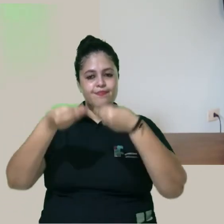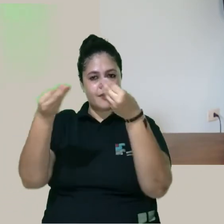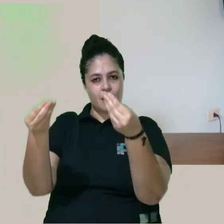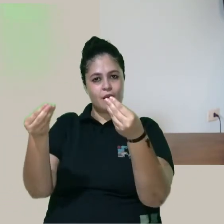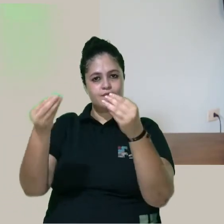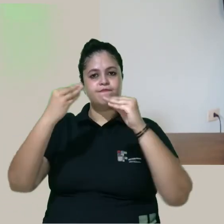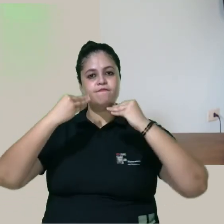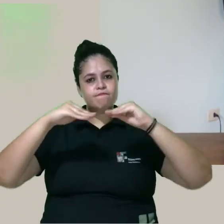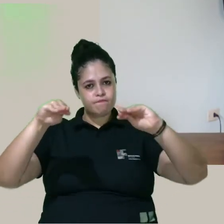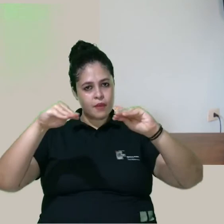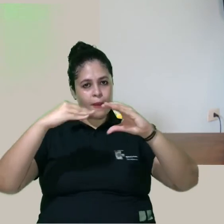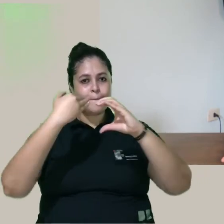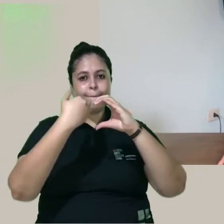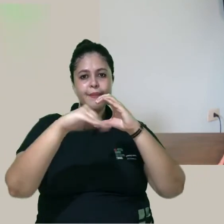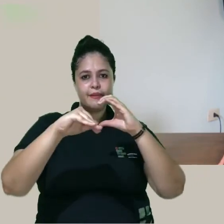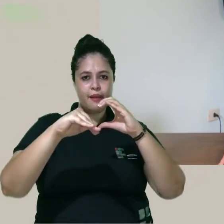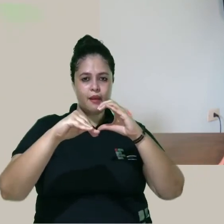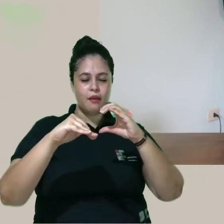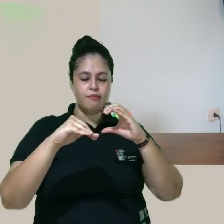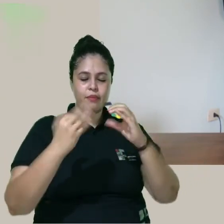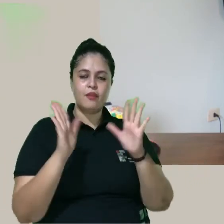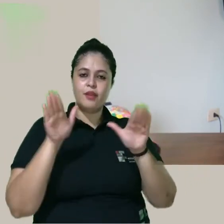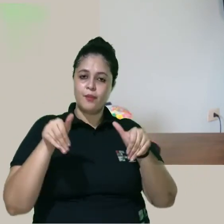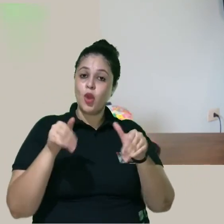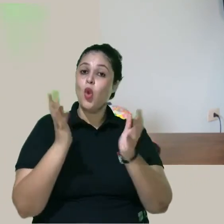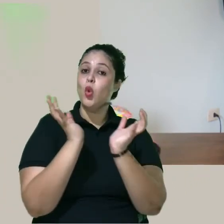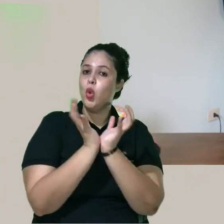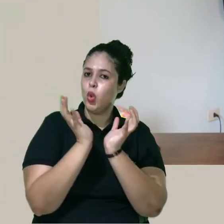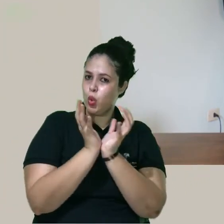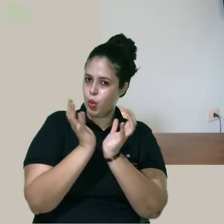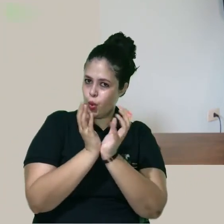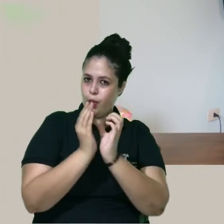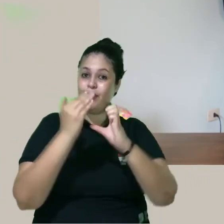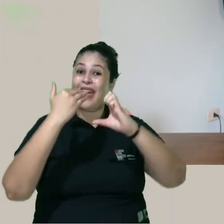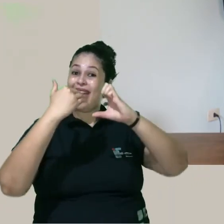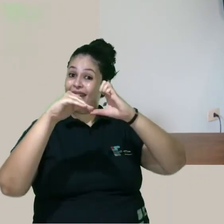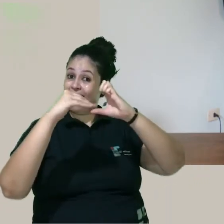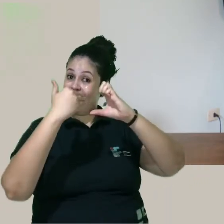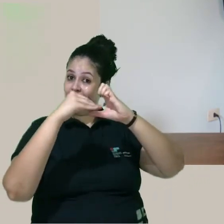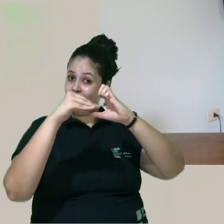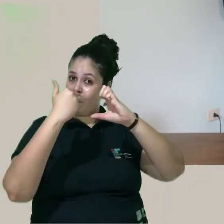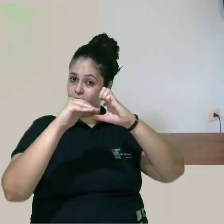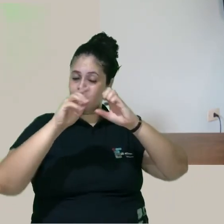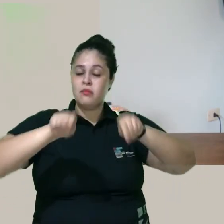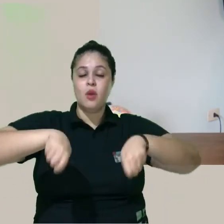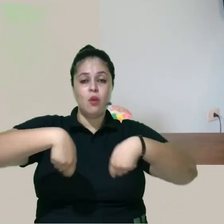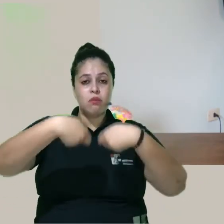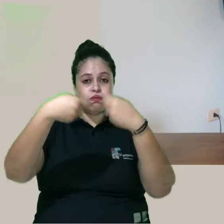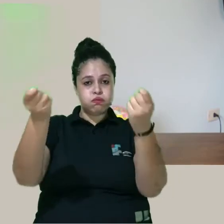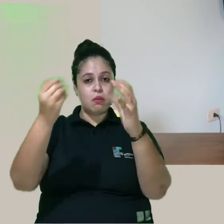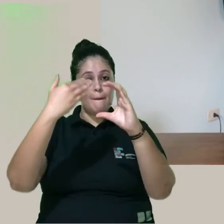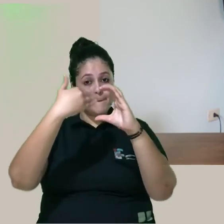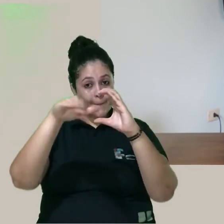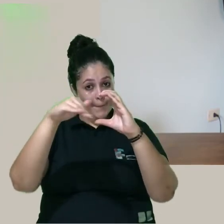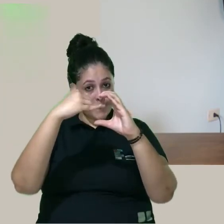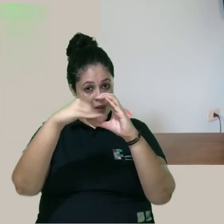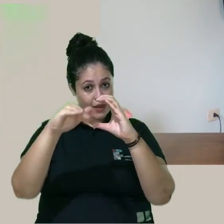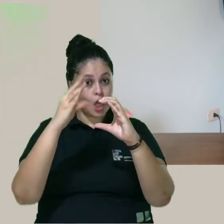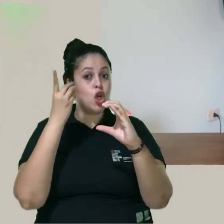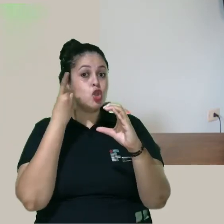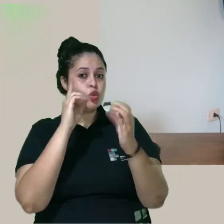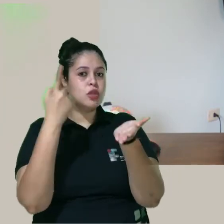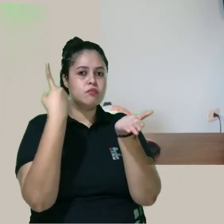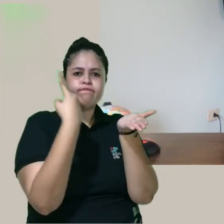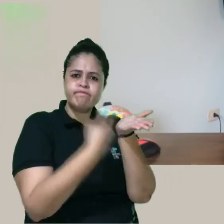entrega da atividade elaborada. Então, os grupos vão, via e-mail, entregar as atividades